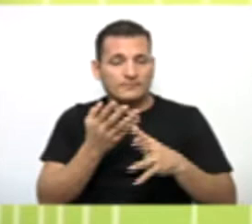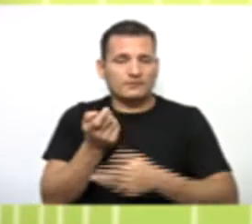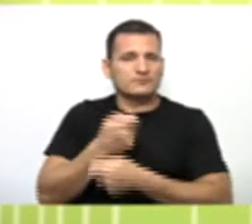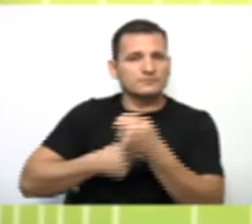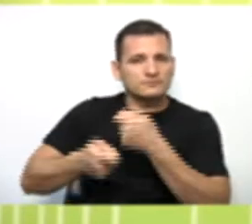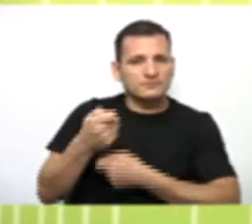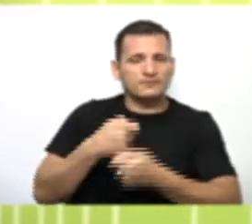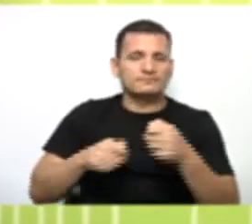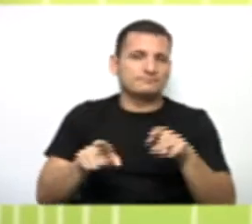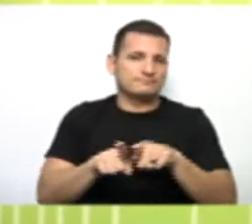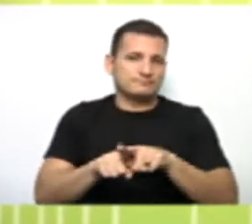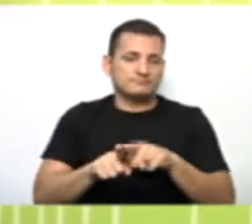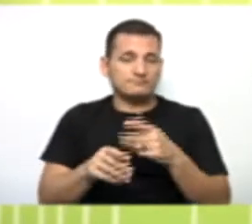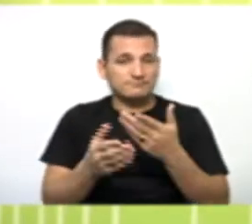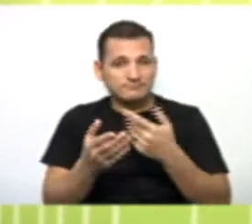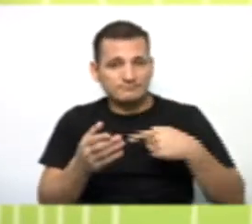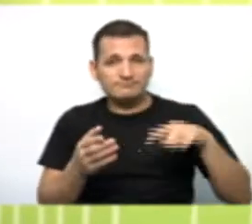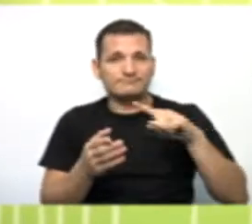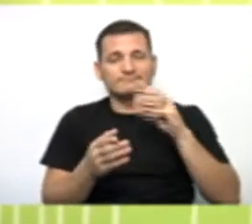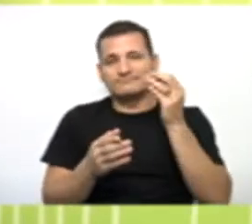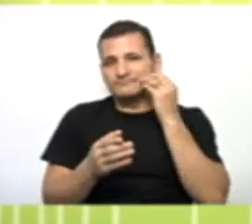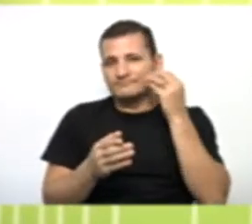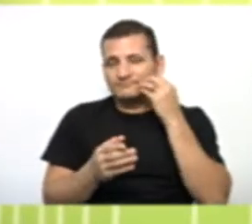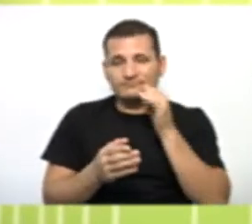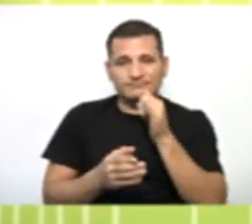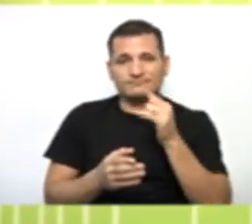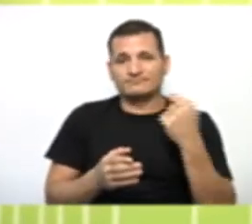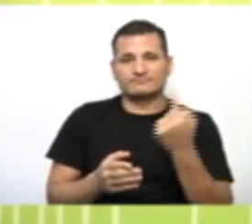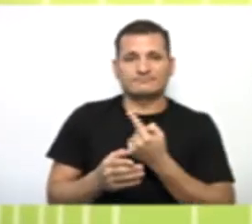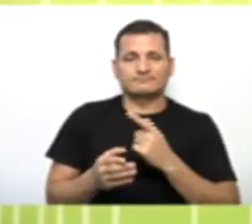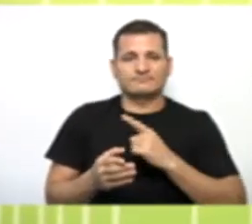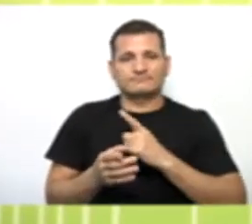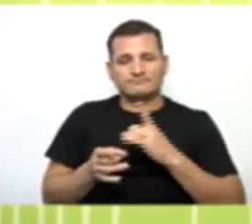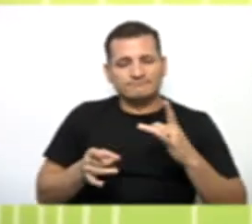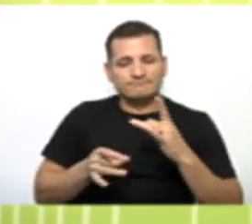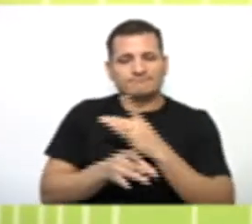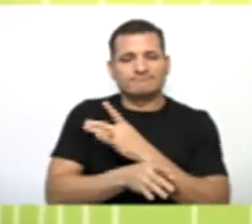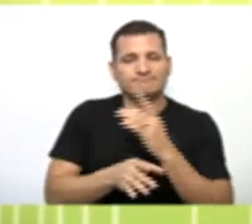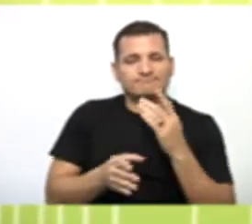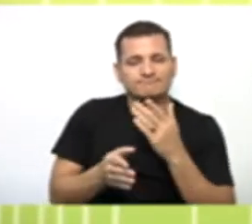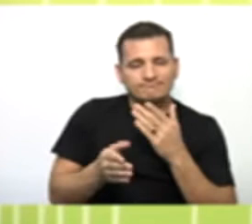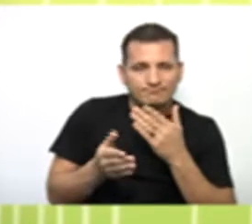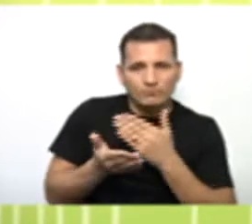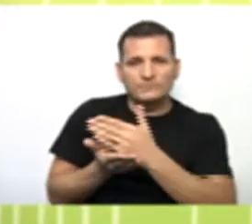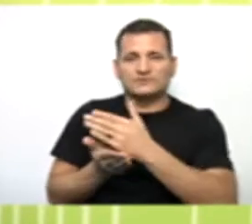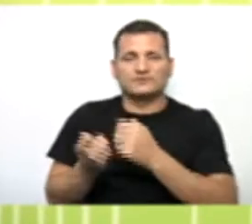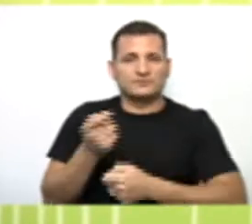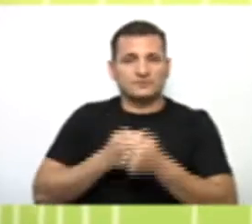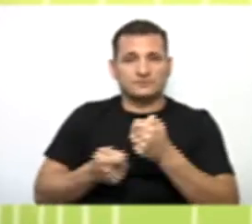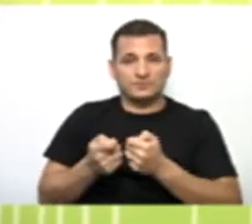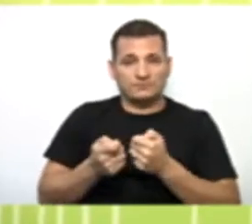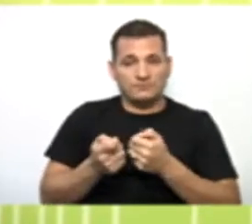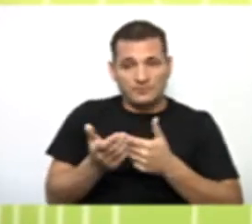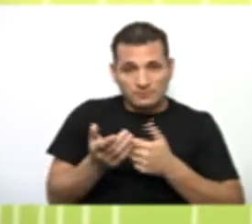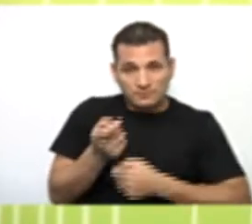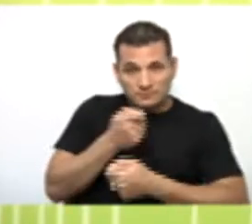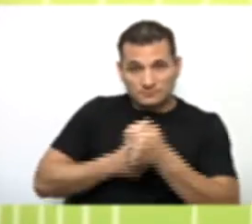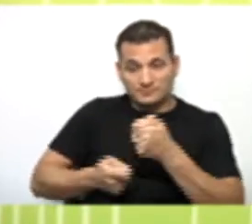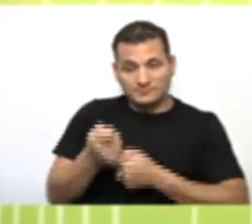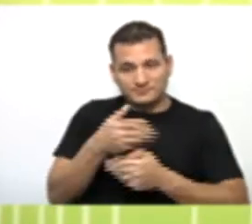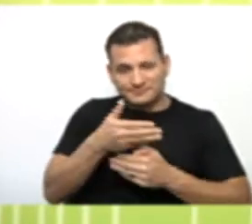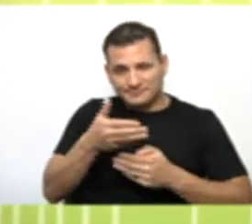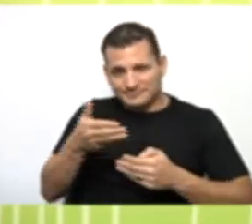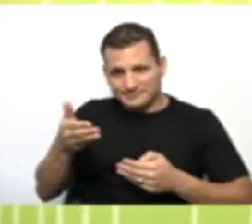vamos verificar que por mais que nós estejamos preparados para entrar na negociação, durante a negociação